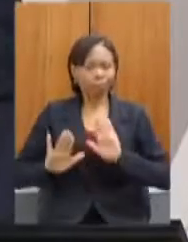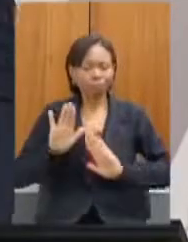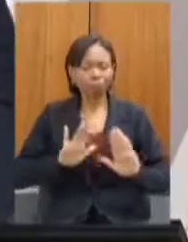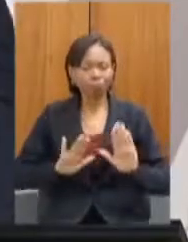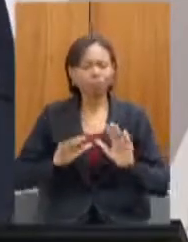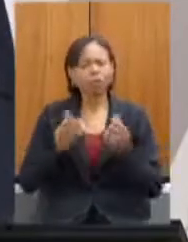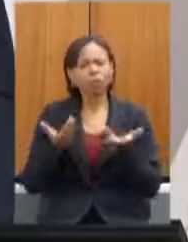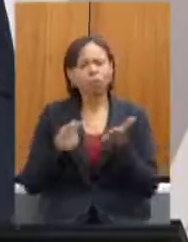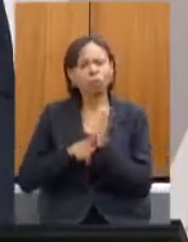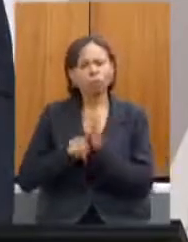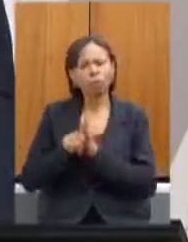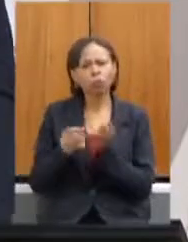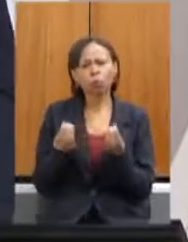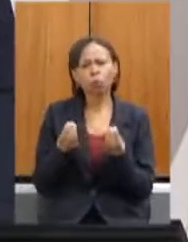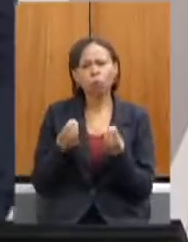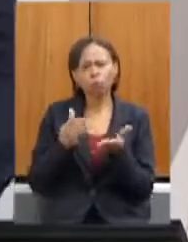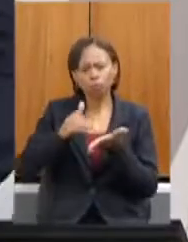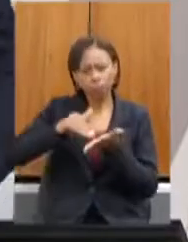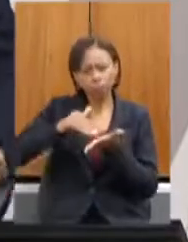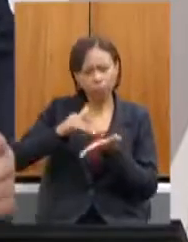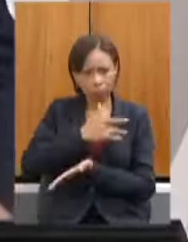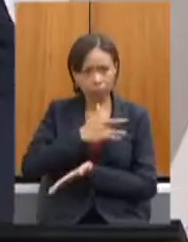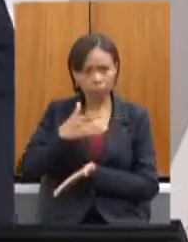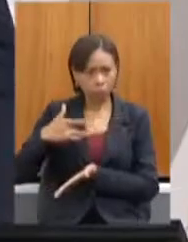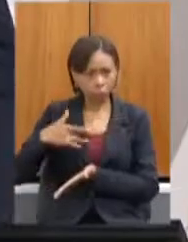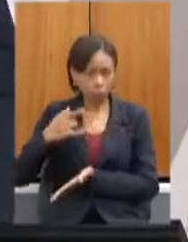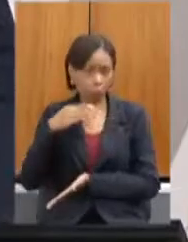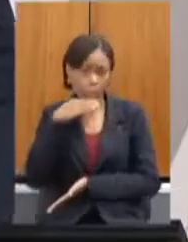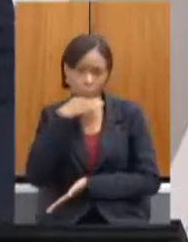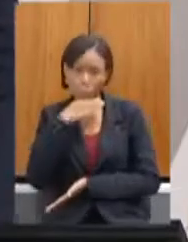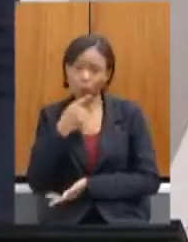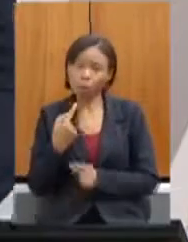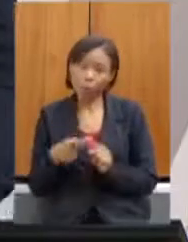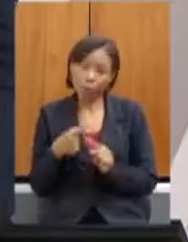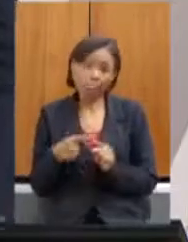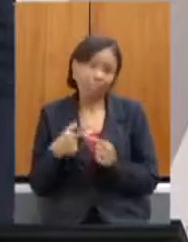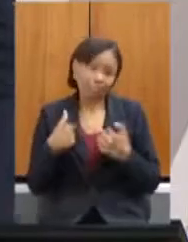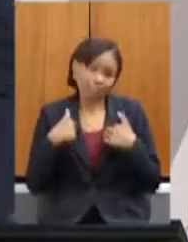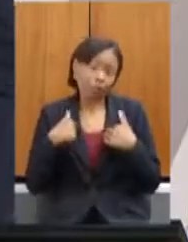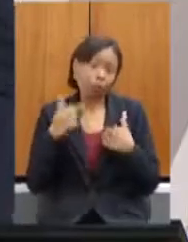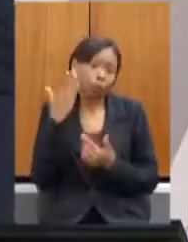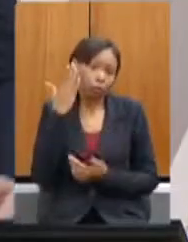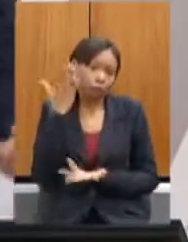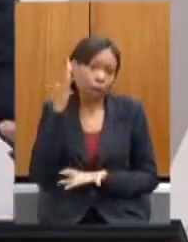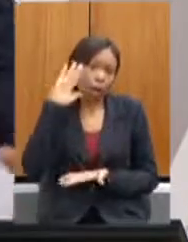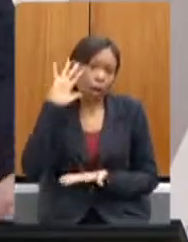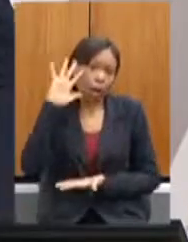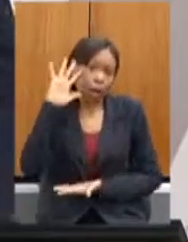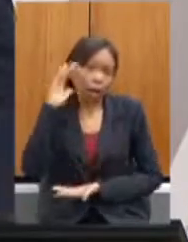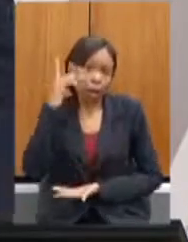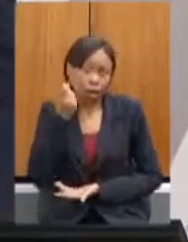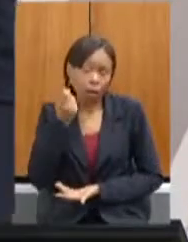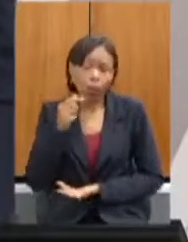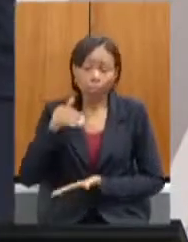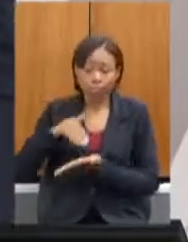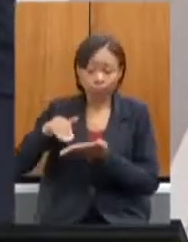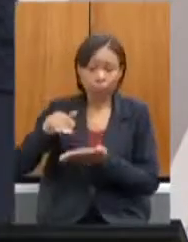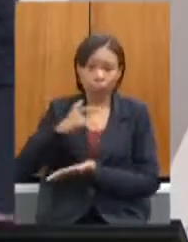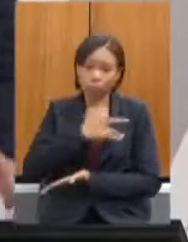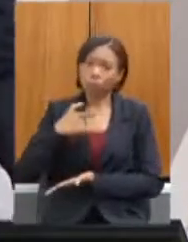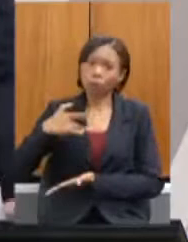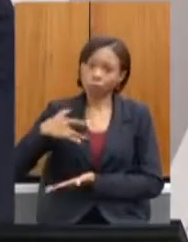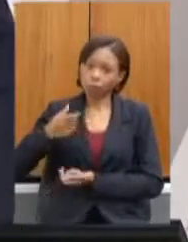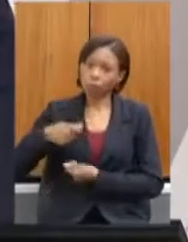secretaria de saúde enxerga principalmente porque acredito que ela deverá capitanear essa relação não só